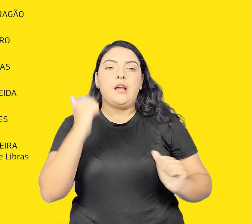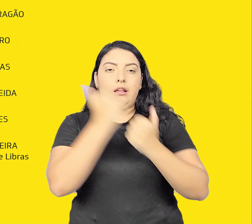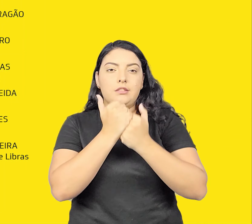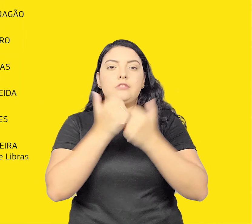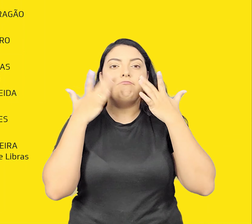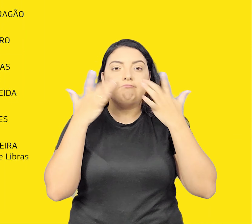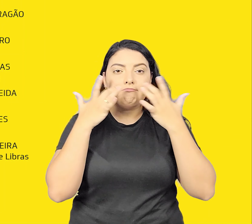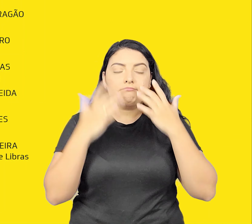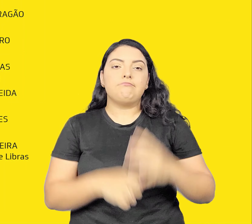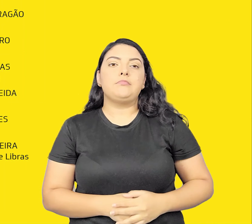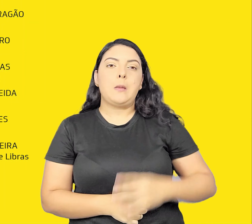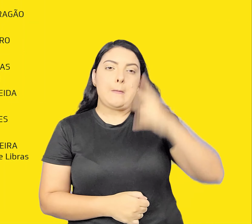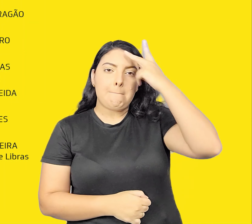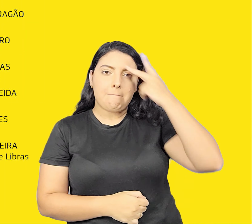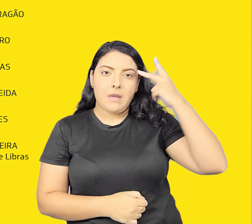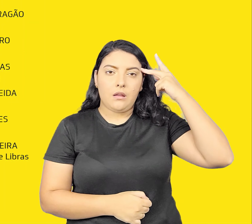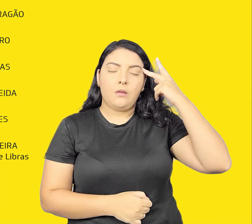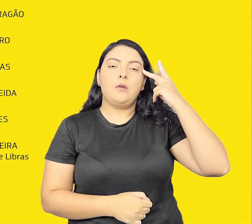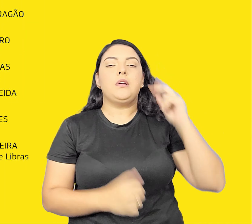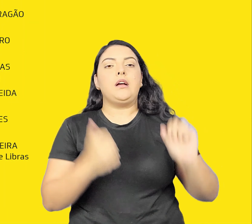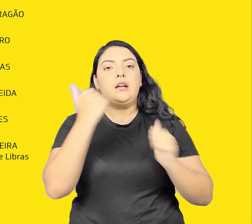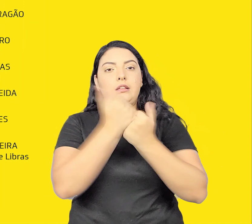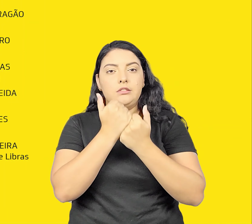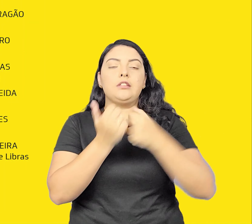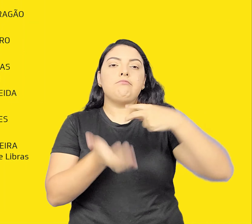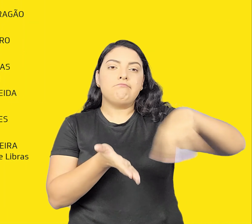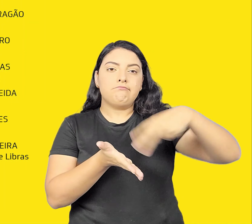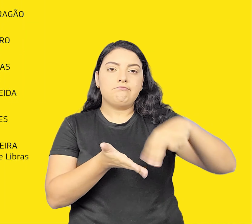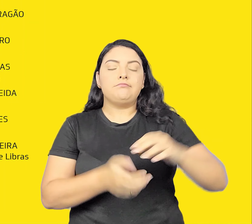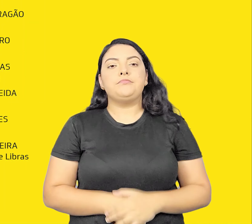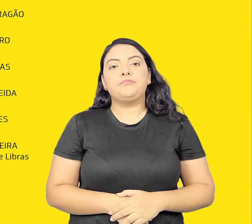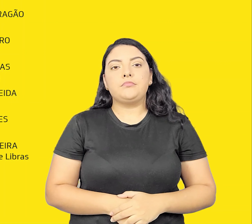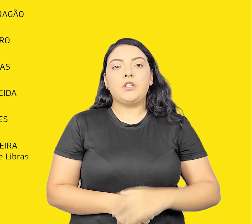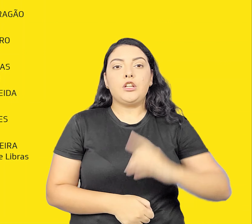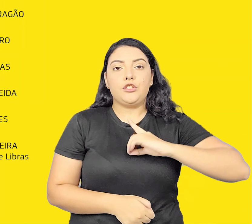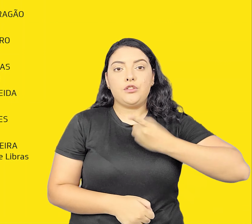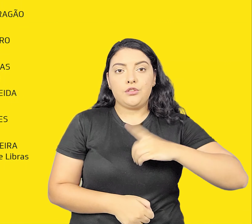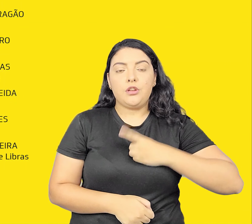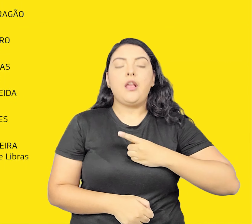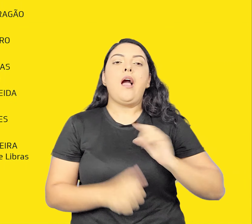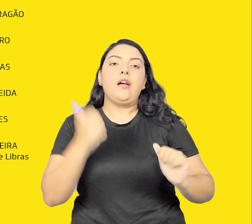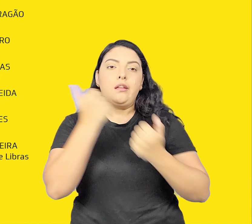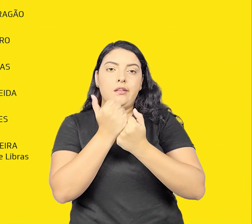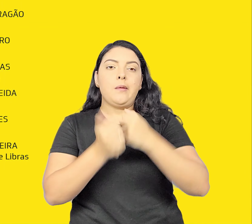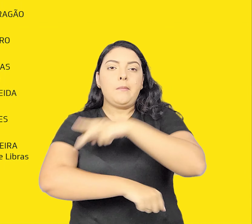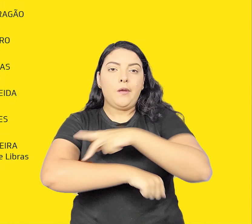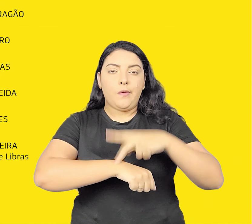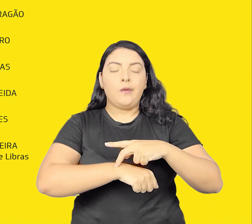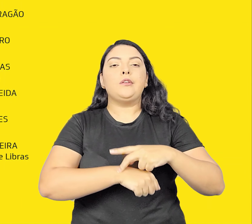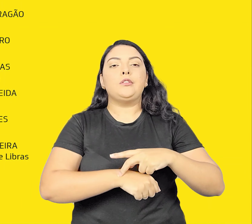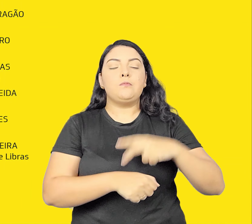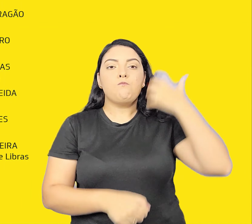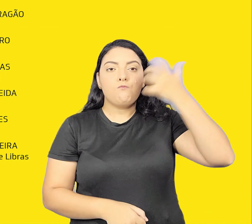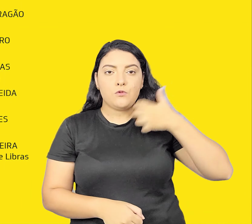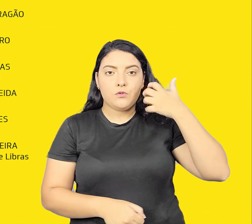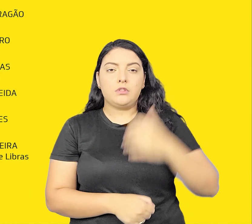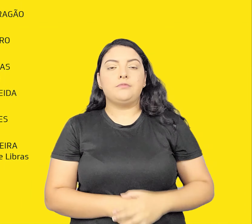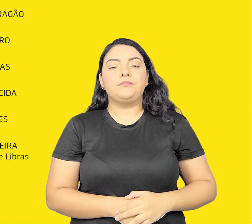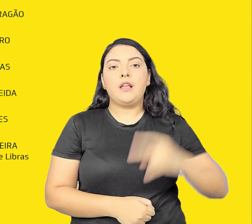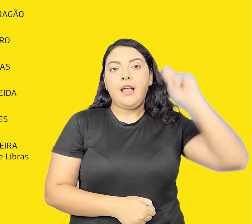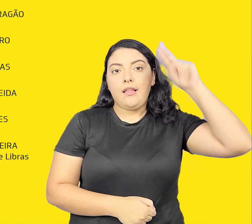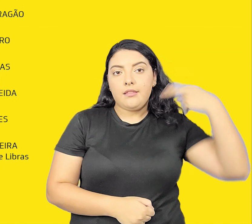Paloma Bezerra Assistente Pedagógica Dança Diego Furtado Assistente Pedagógica Música Nayana Santos